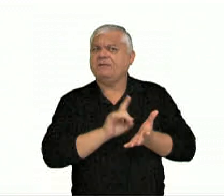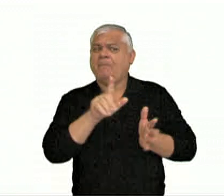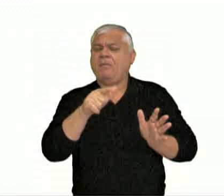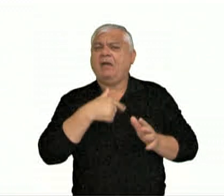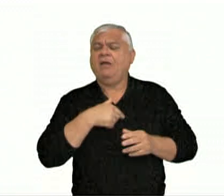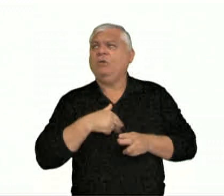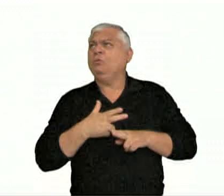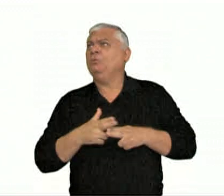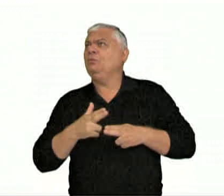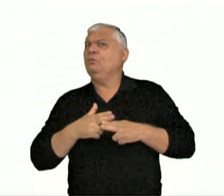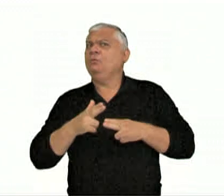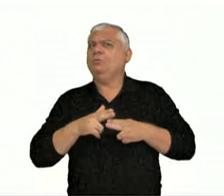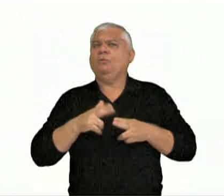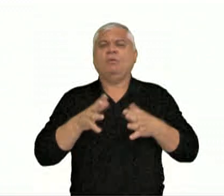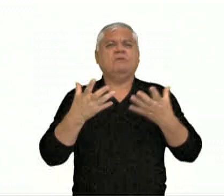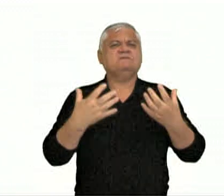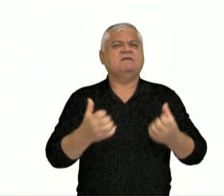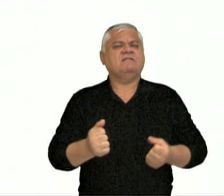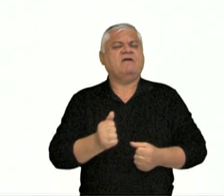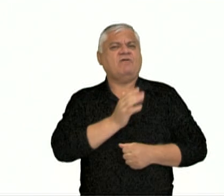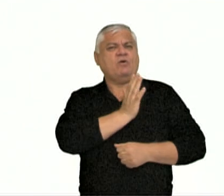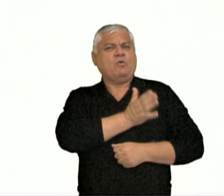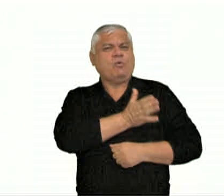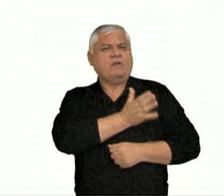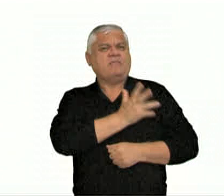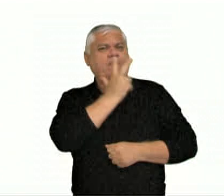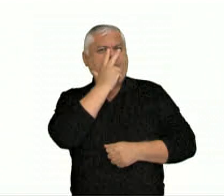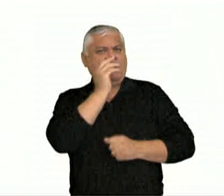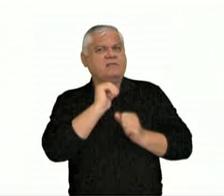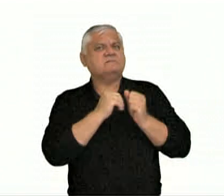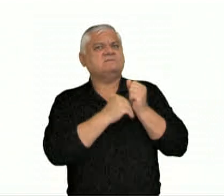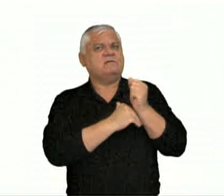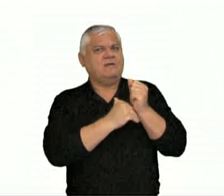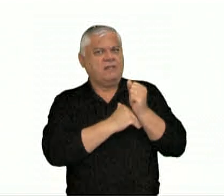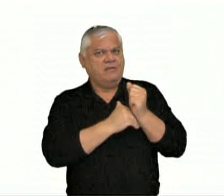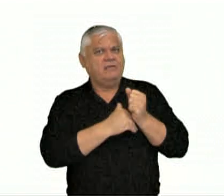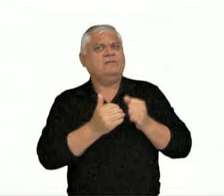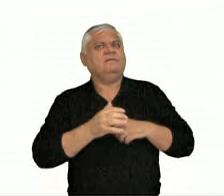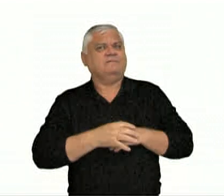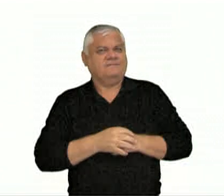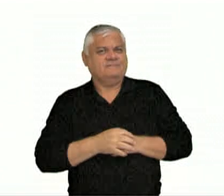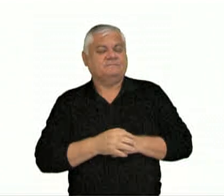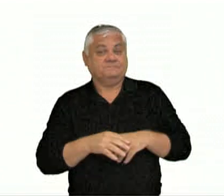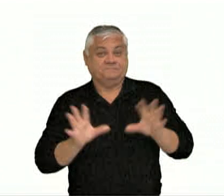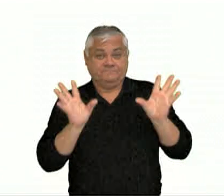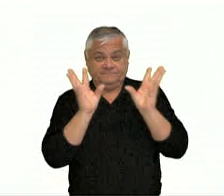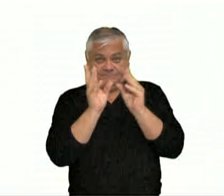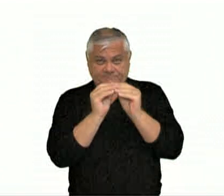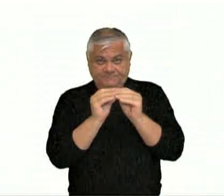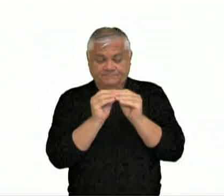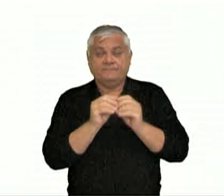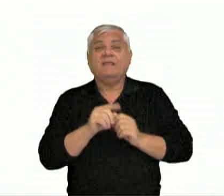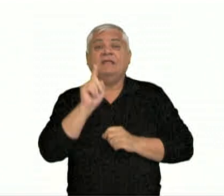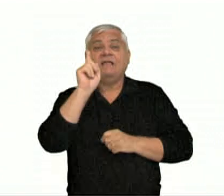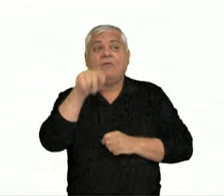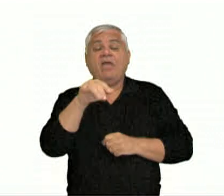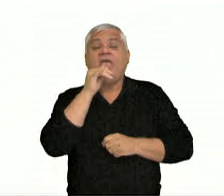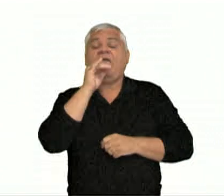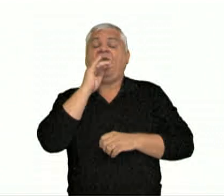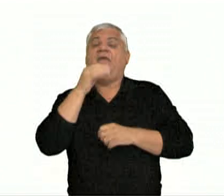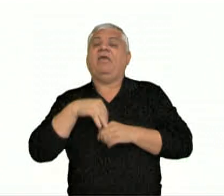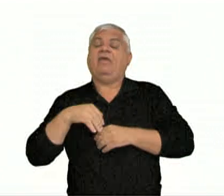havia mais de aceitar o coração humano como poço de mistérios. Então, predominantemente o quê?